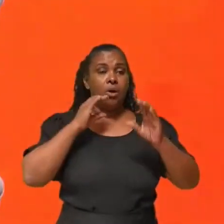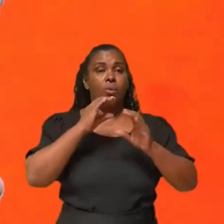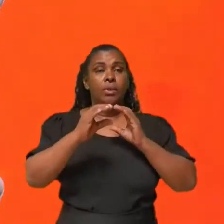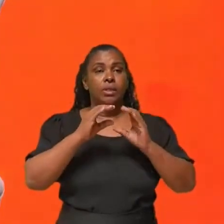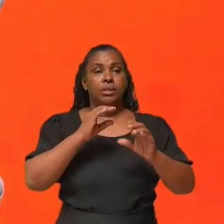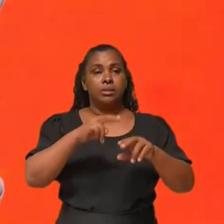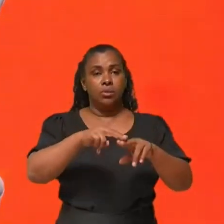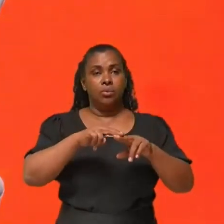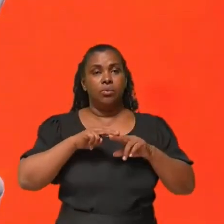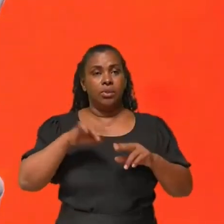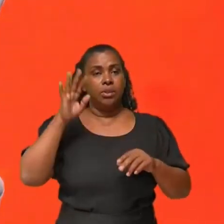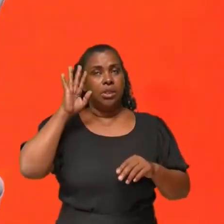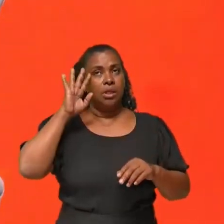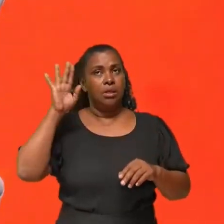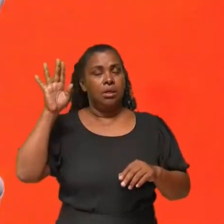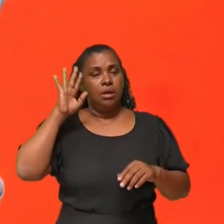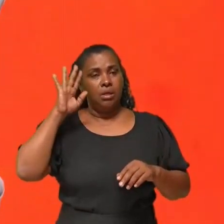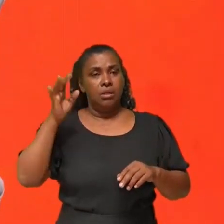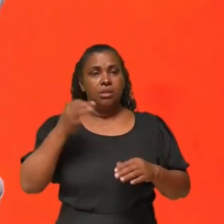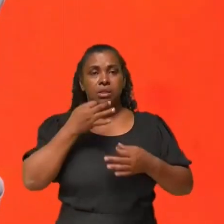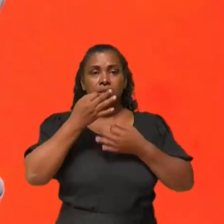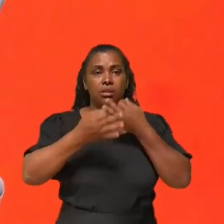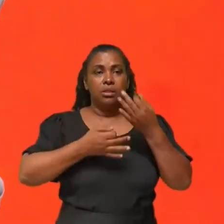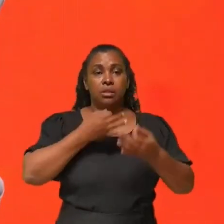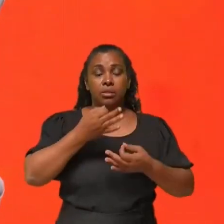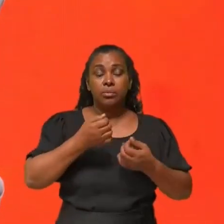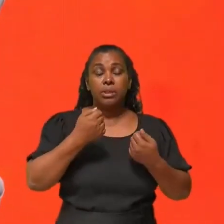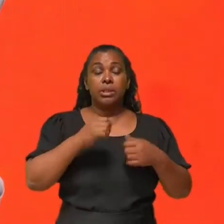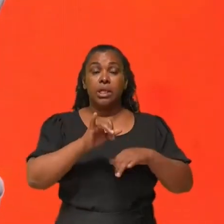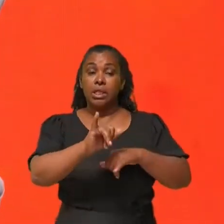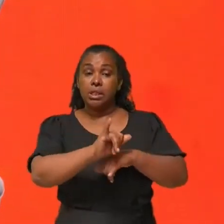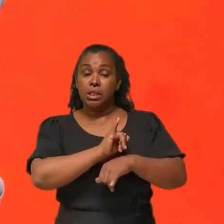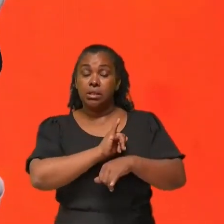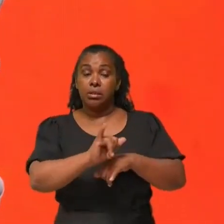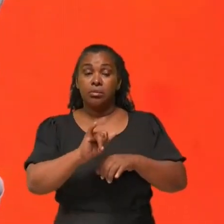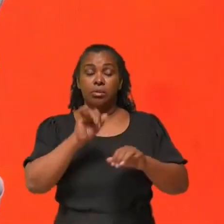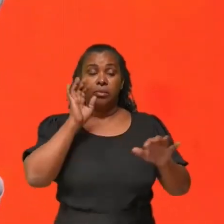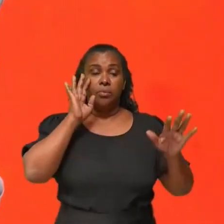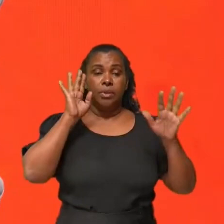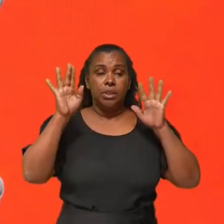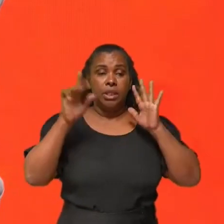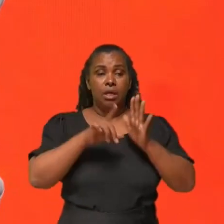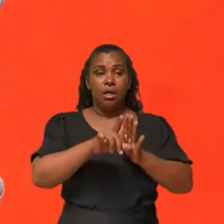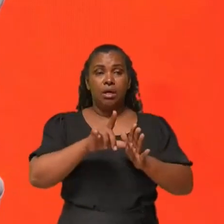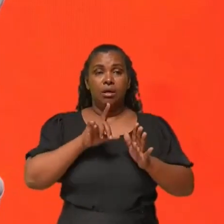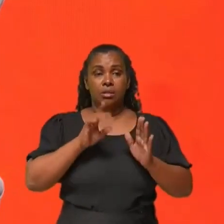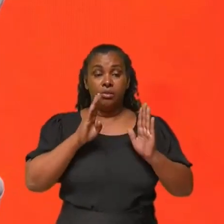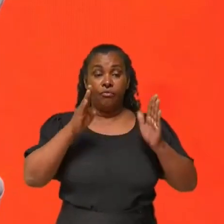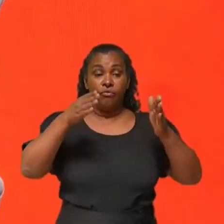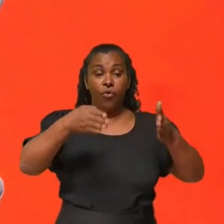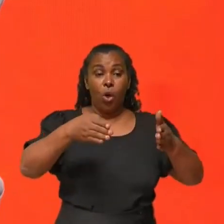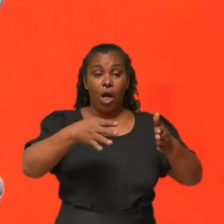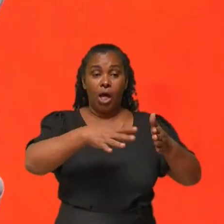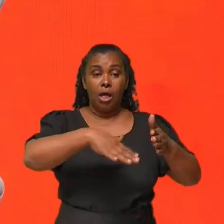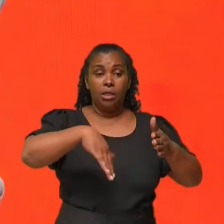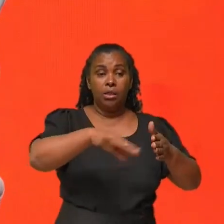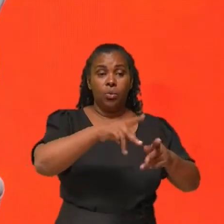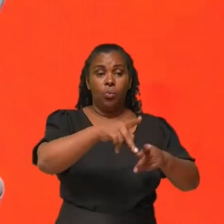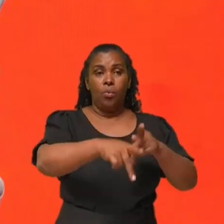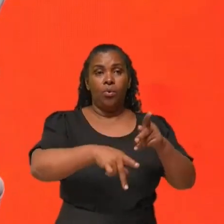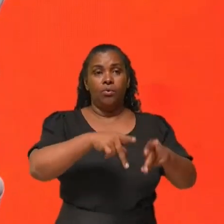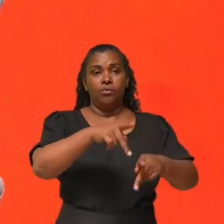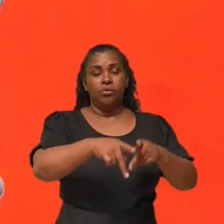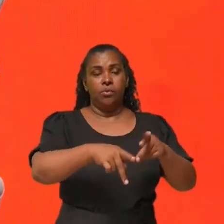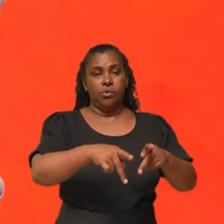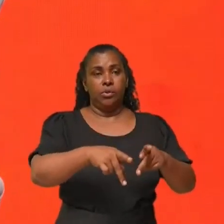comunicação ela tem que ser estratégica, ela tem que ser pensada, e mais que isso, ela tem que ser focada no cidadão. Ainda se tem muito no país,